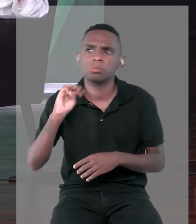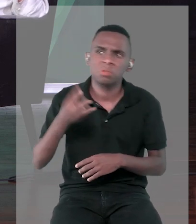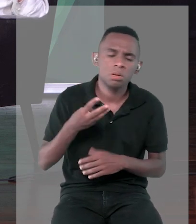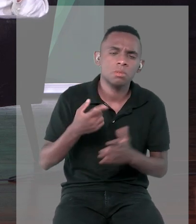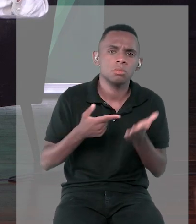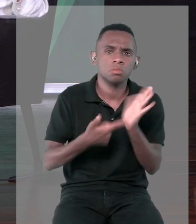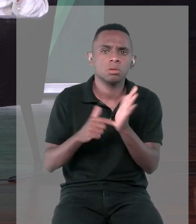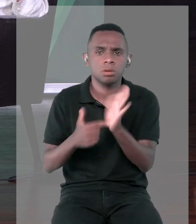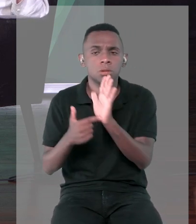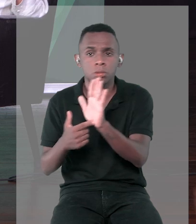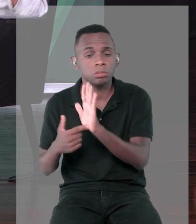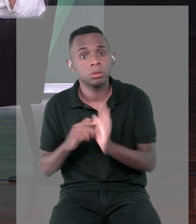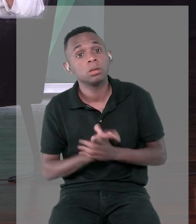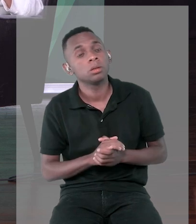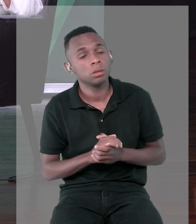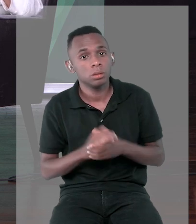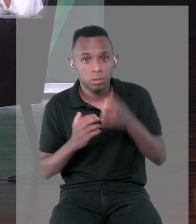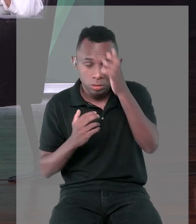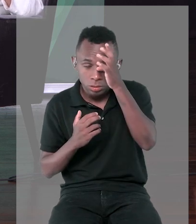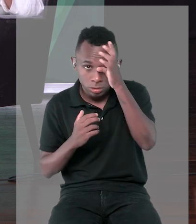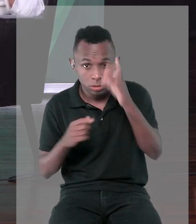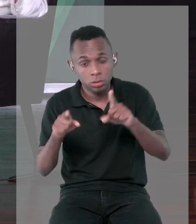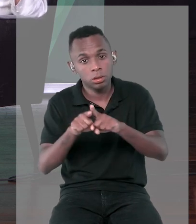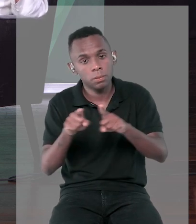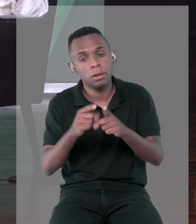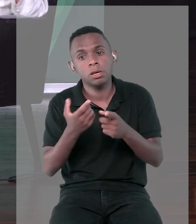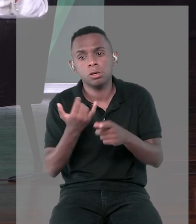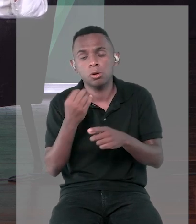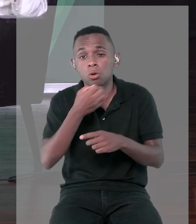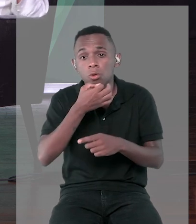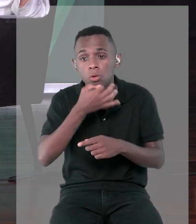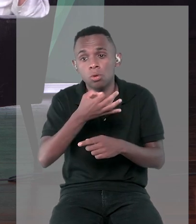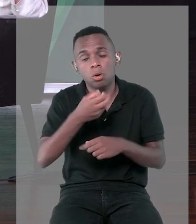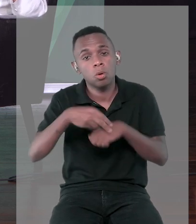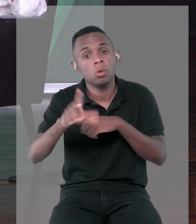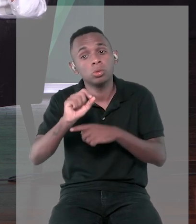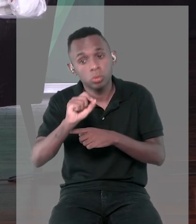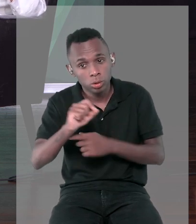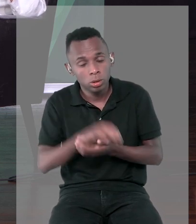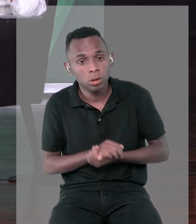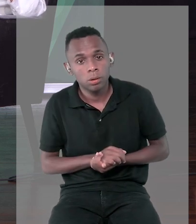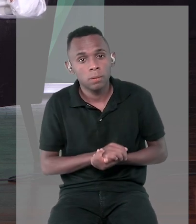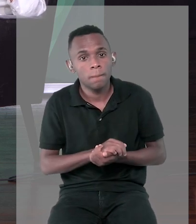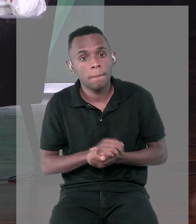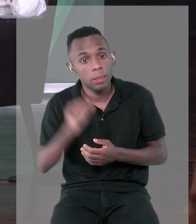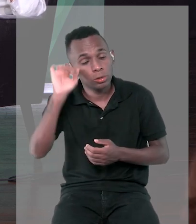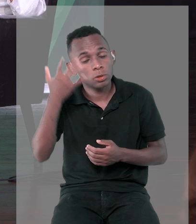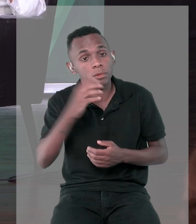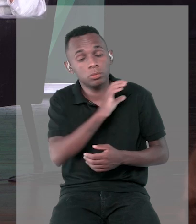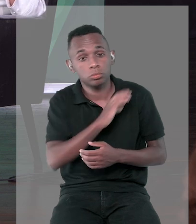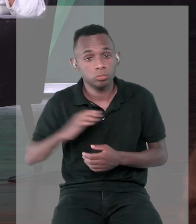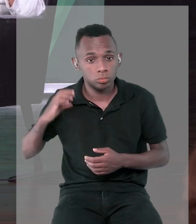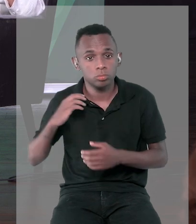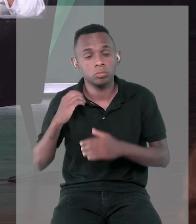exemplares. Ele conta também, o Giro, que quando decidiu publicar a Clarice,